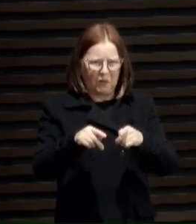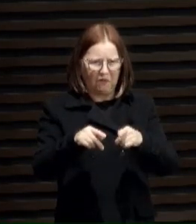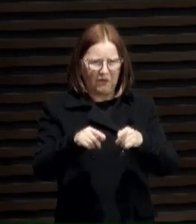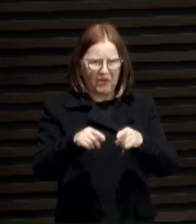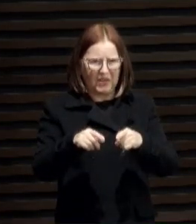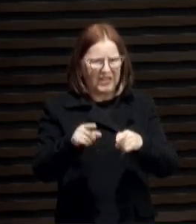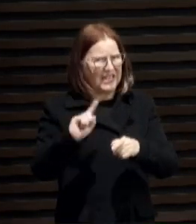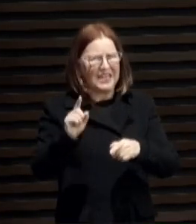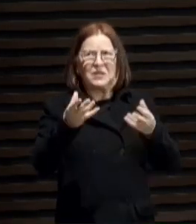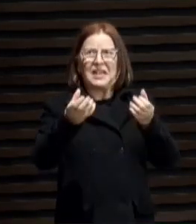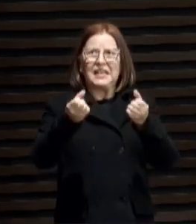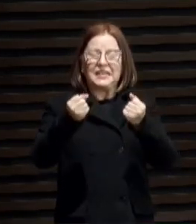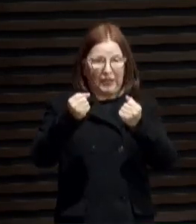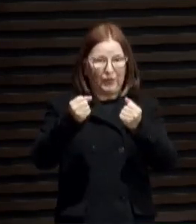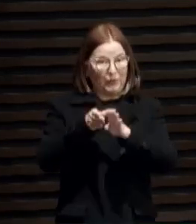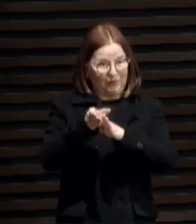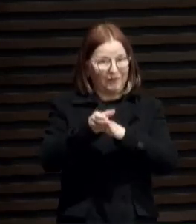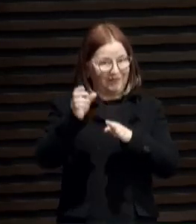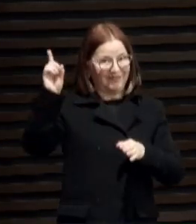nós não aceitamos.